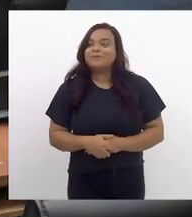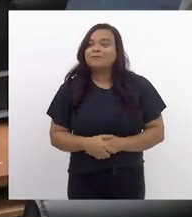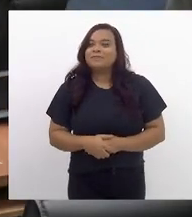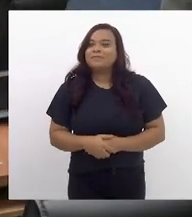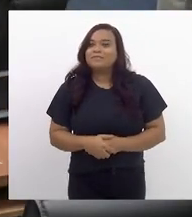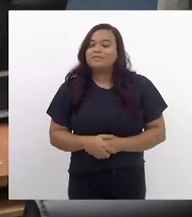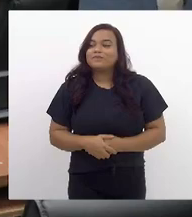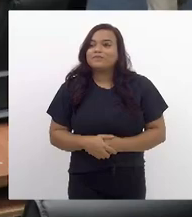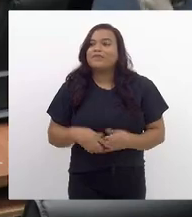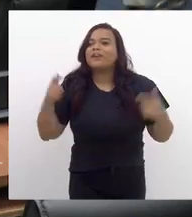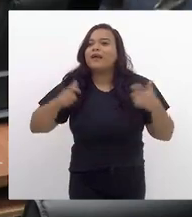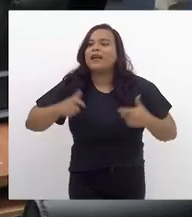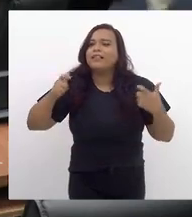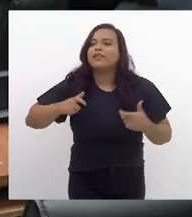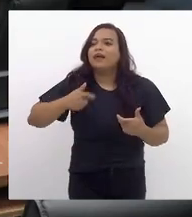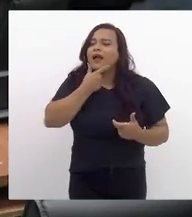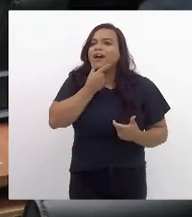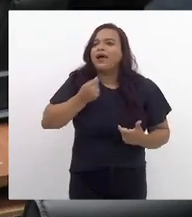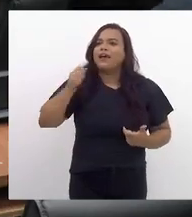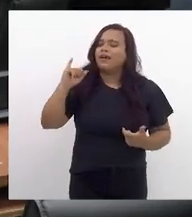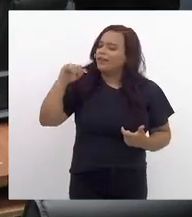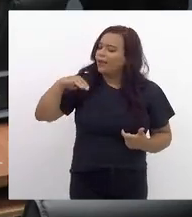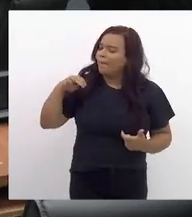Cadê o imperador?